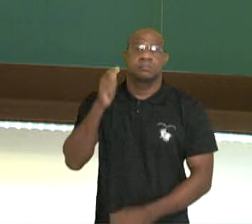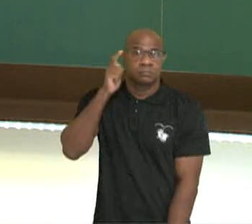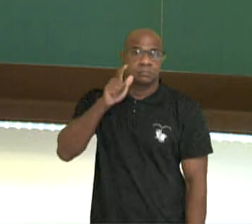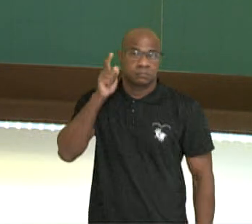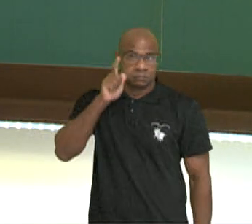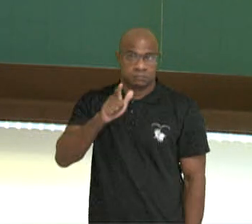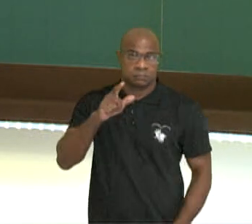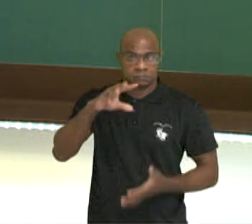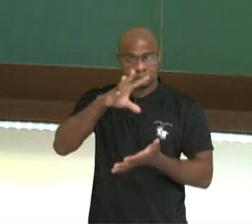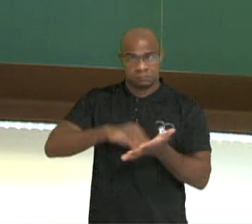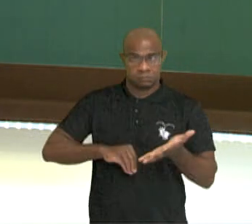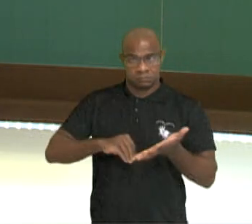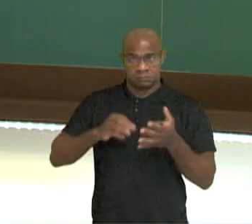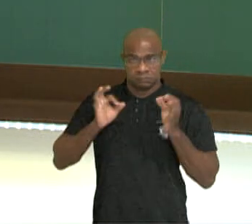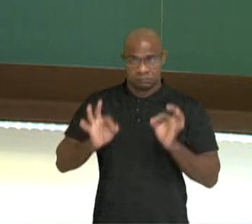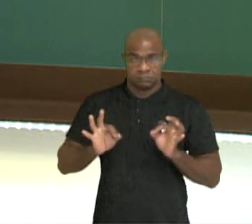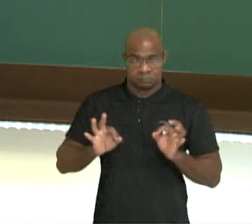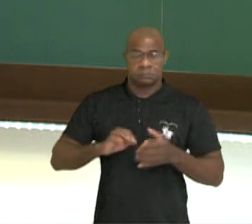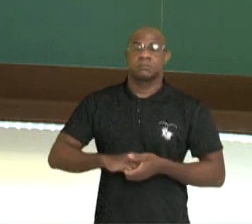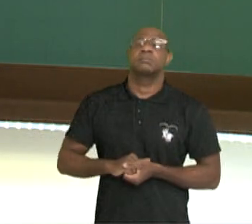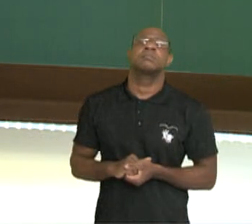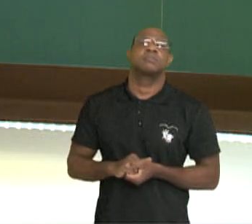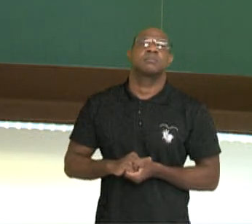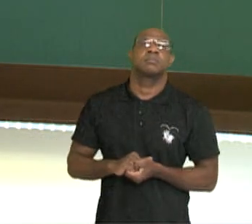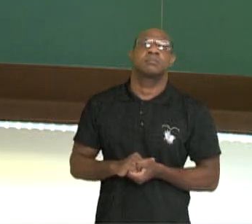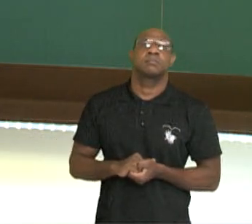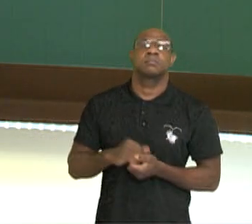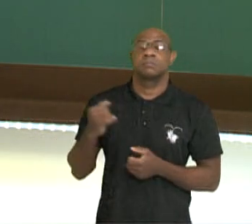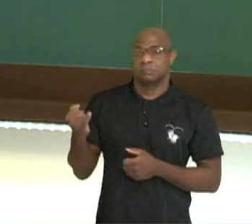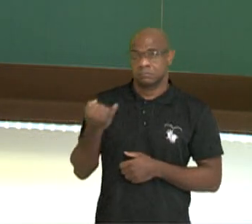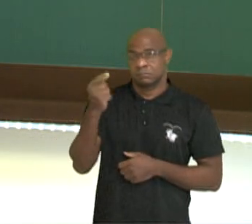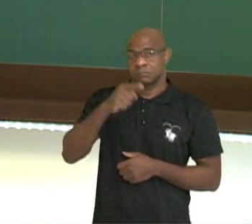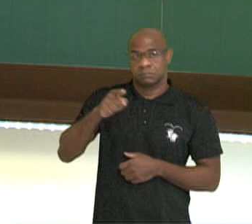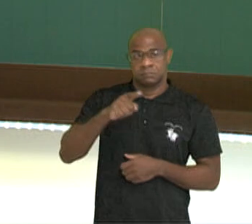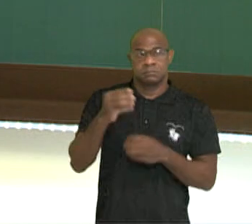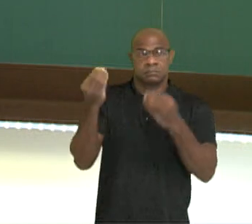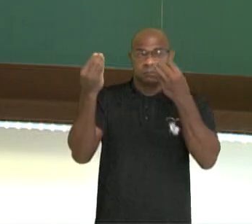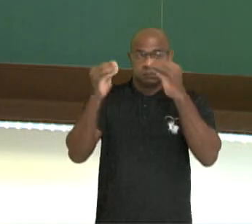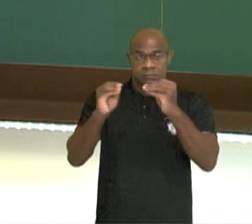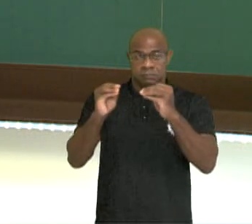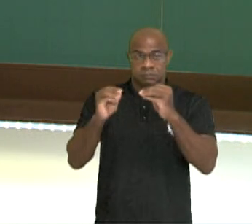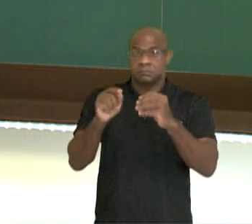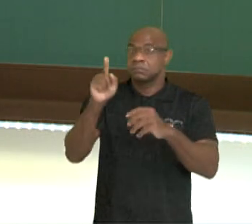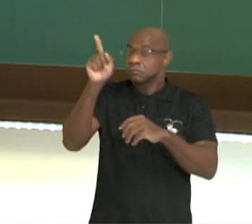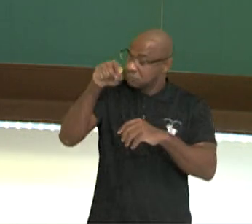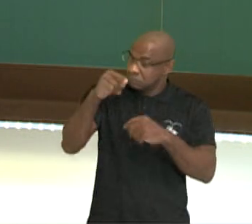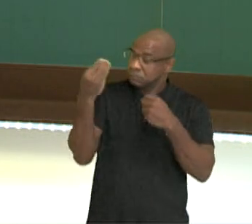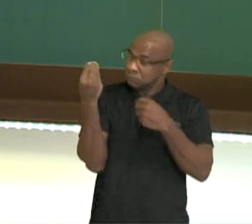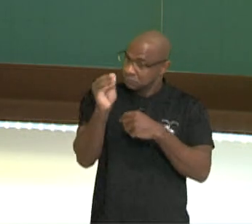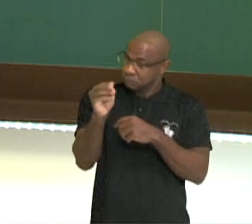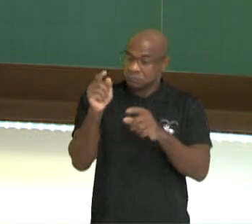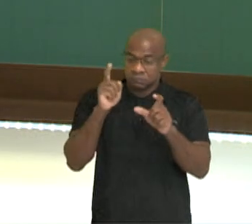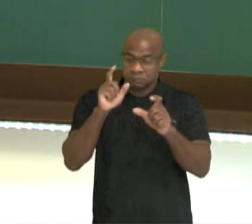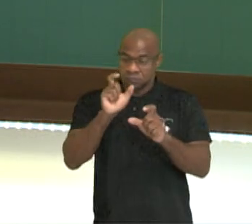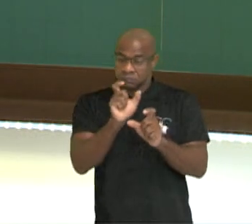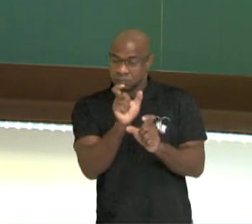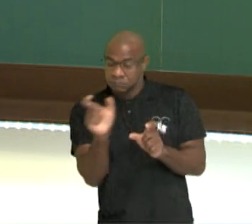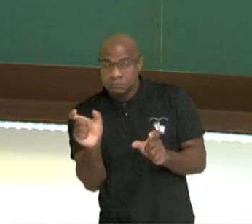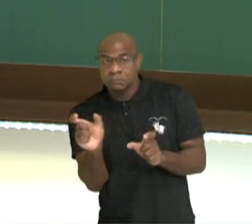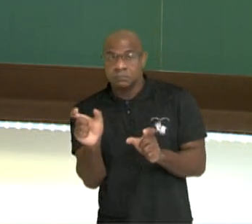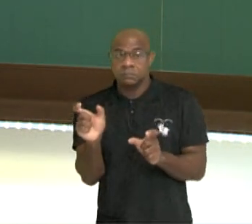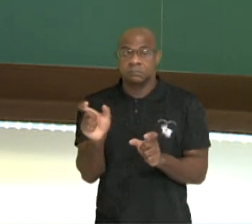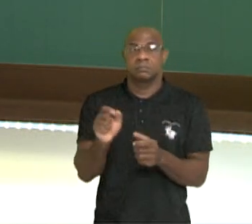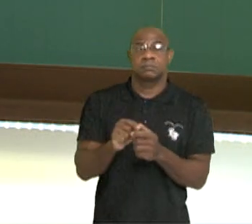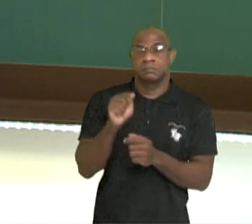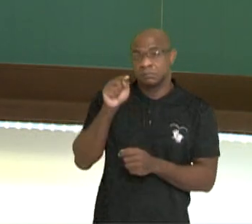Conseguiu copiar tudo certinho? Perfeito, né? Importante que você coloque acento nas palavras, pingos nos is,